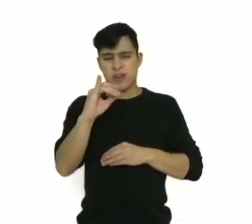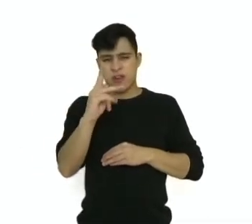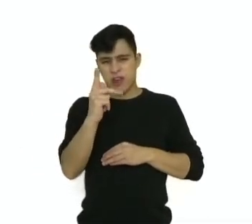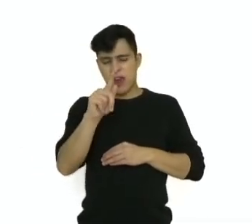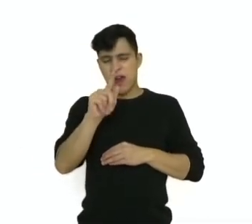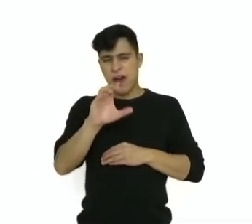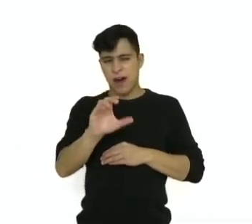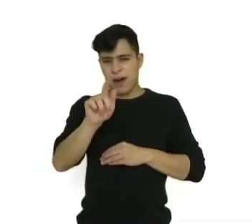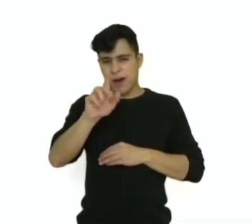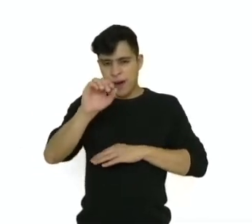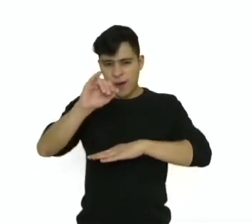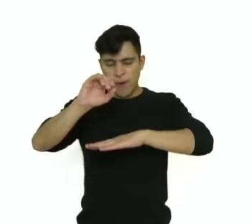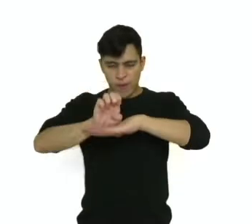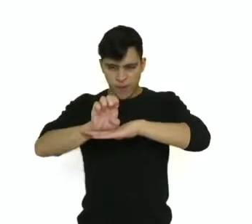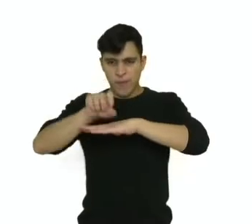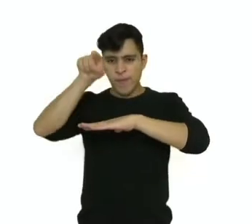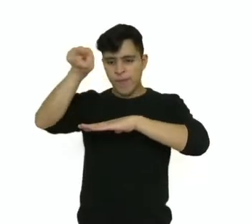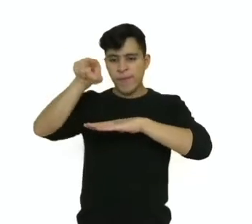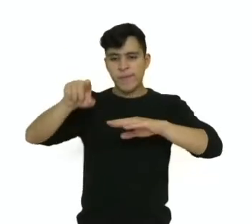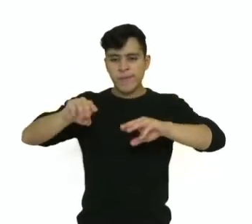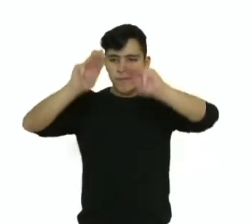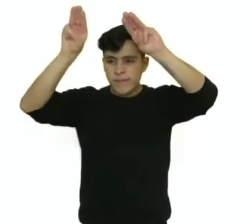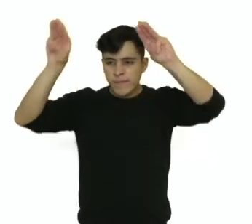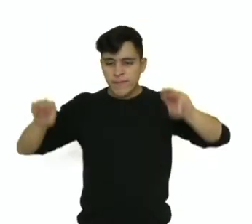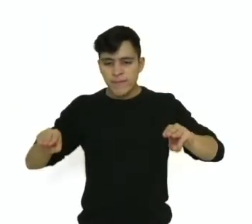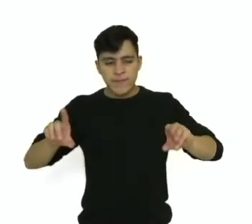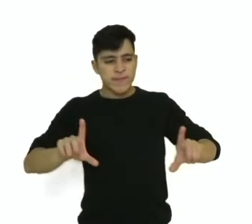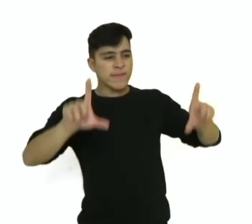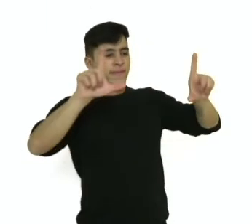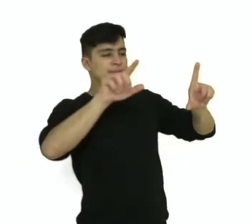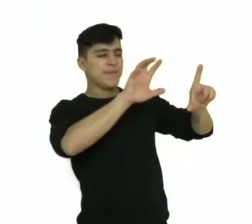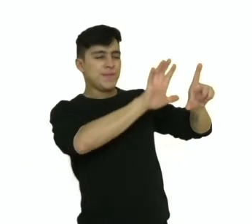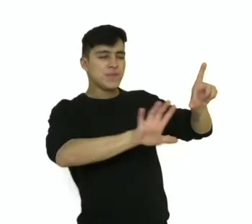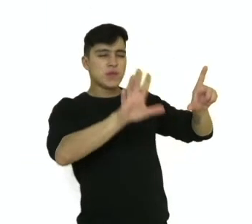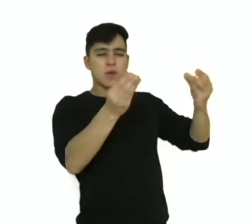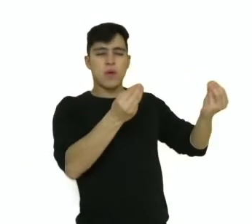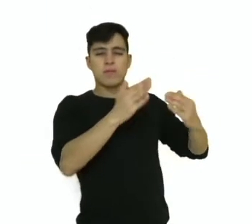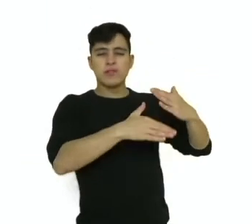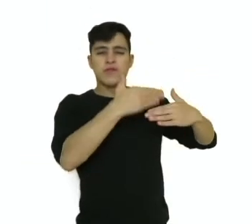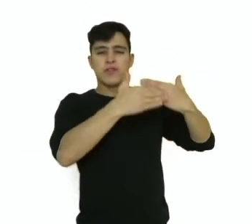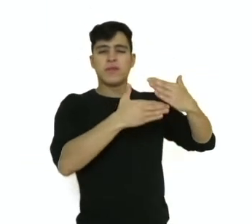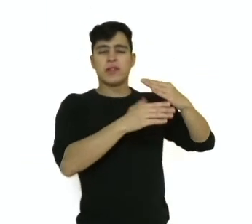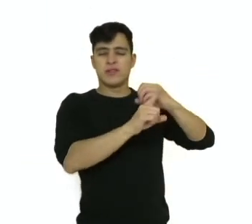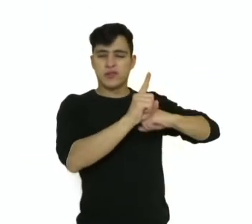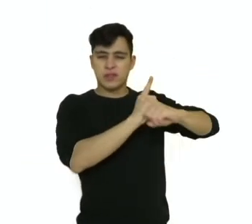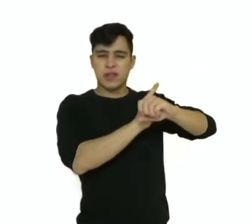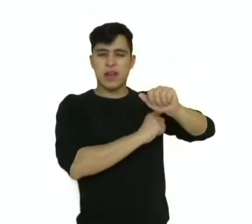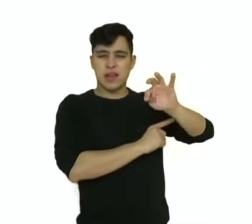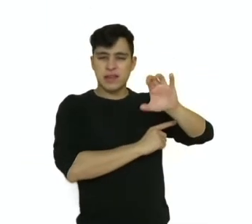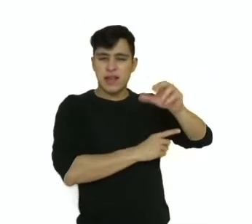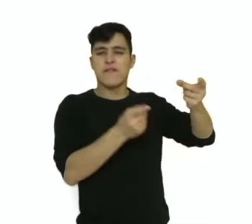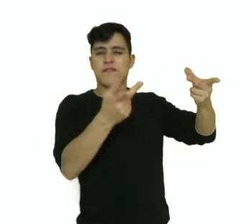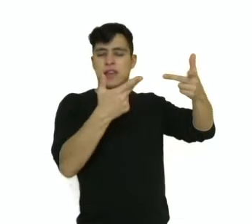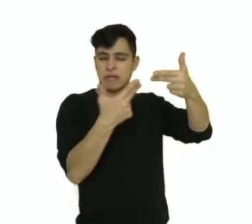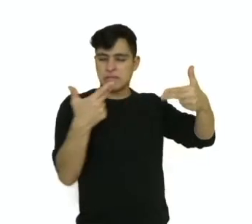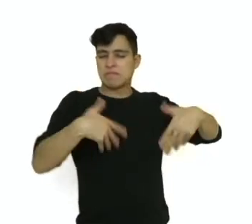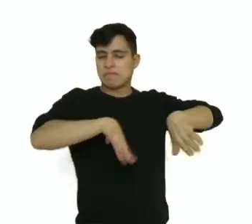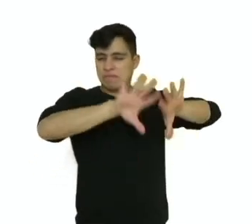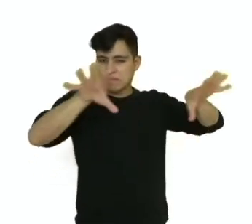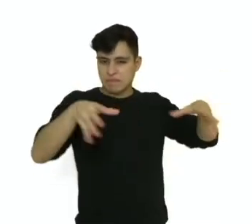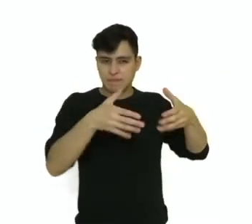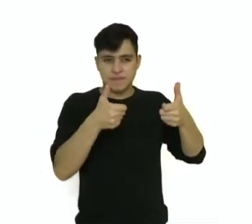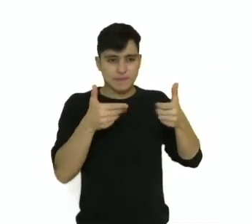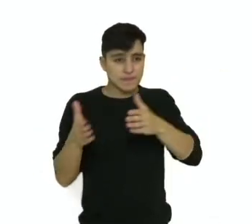e a arte passa a se desenvolver a partir, então, da vida nas cidades aí, né? Vamos para a nossa próxima atividade?